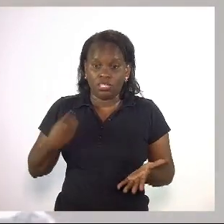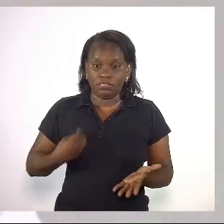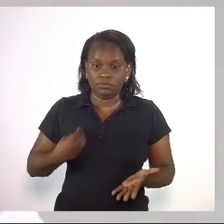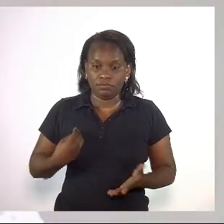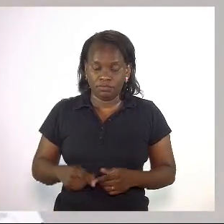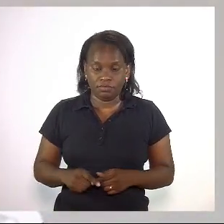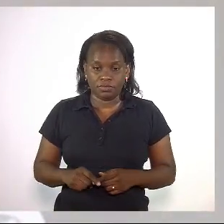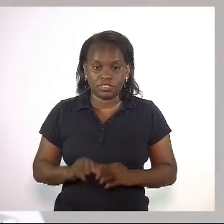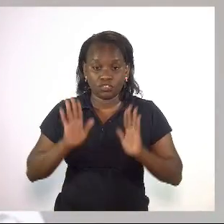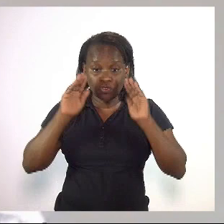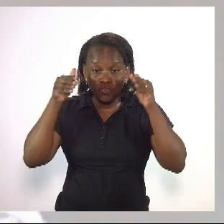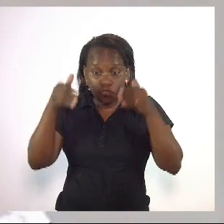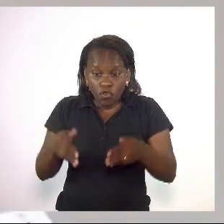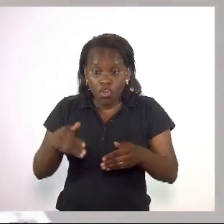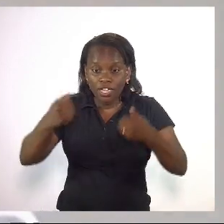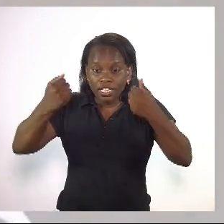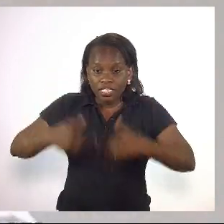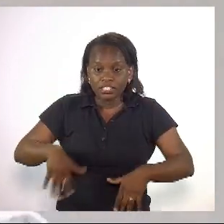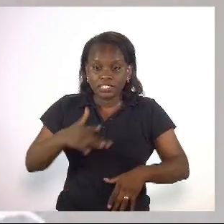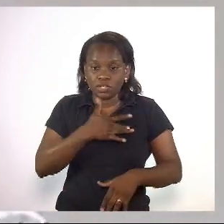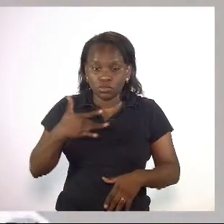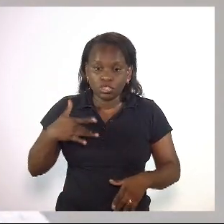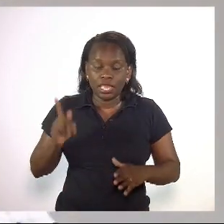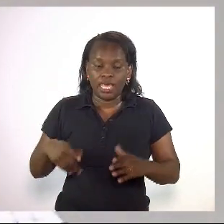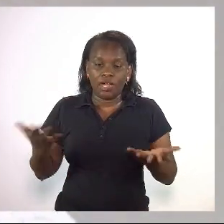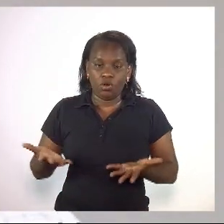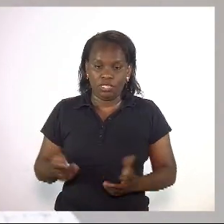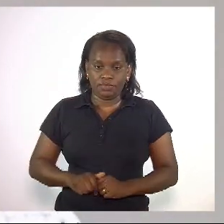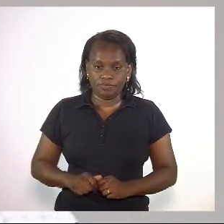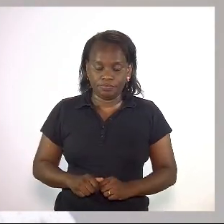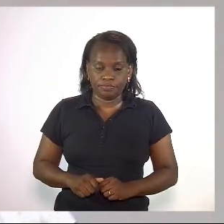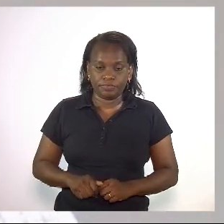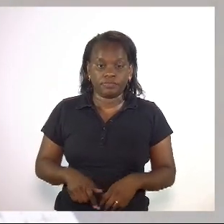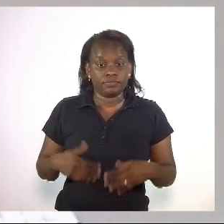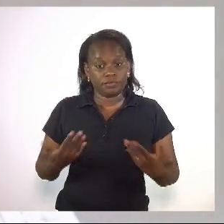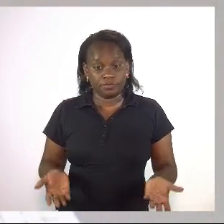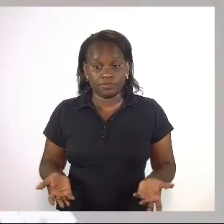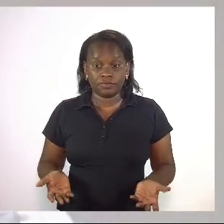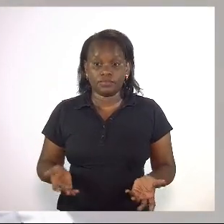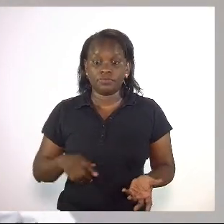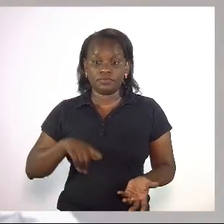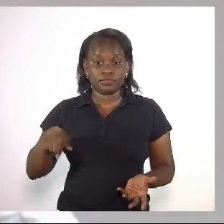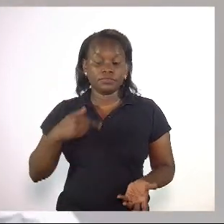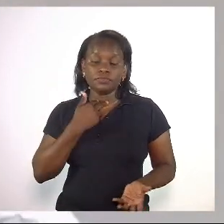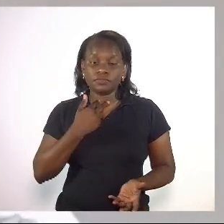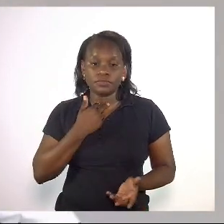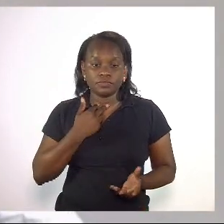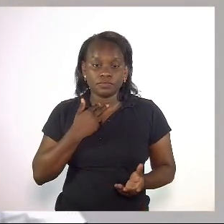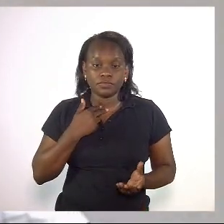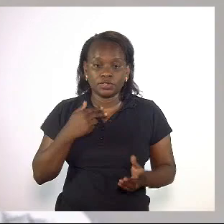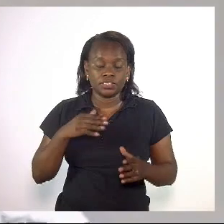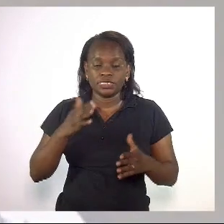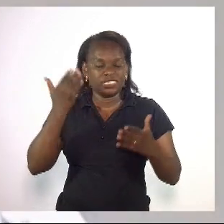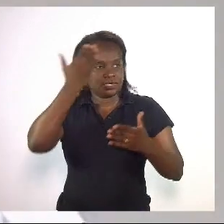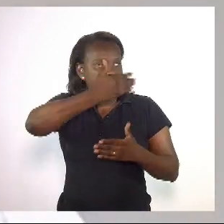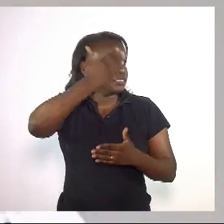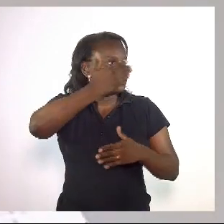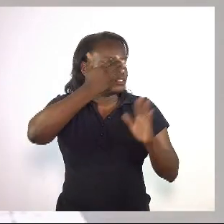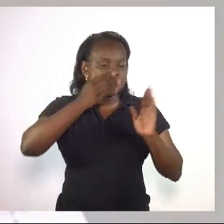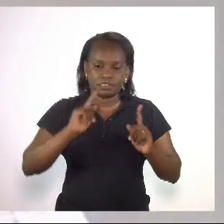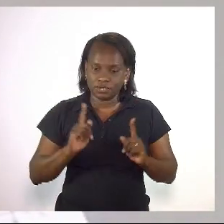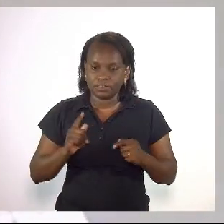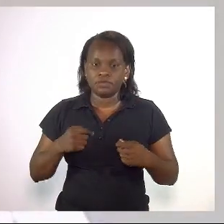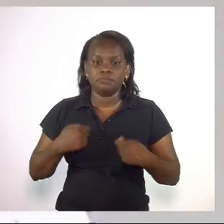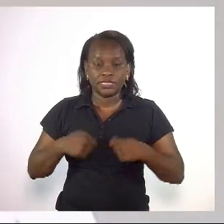seja, o foco da despesa em saúde é no presente. Senhores, a gente não pode fechar os olhos para a realidade e